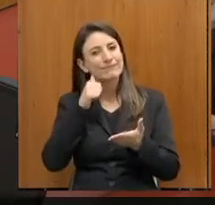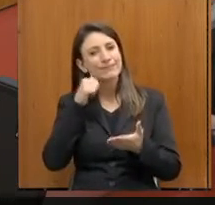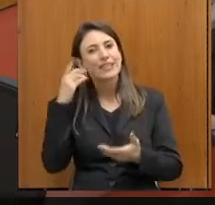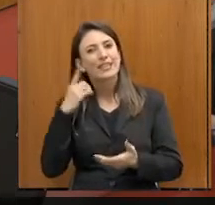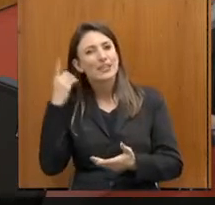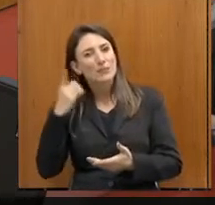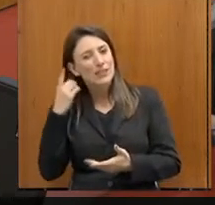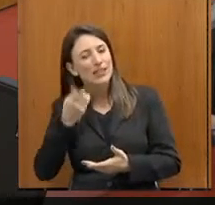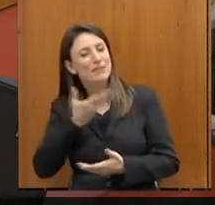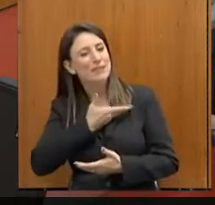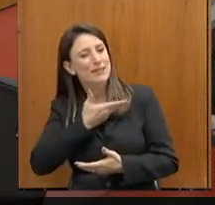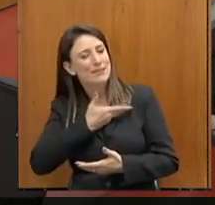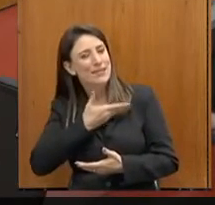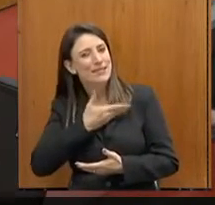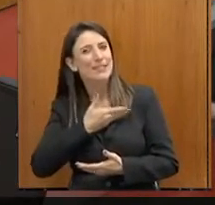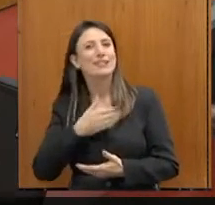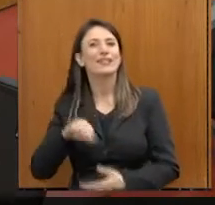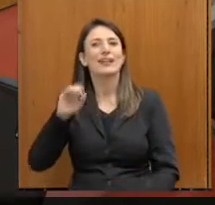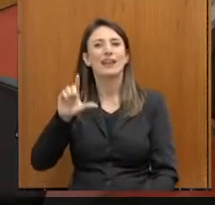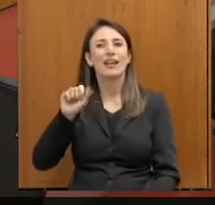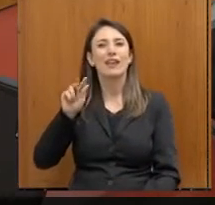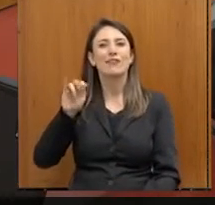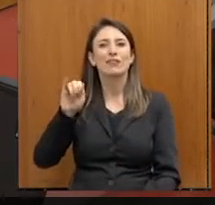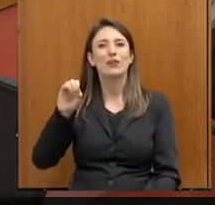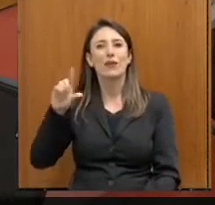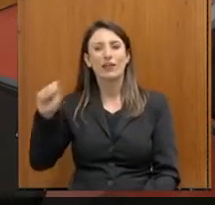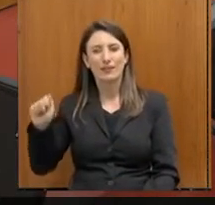deputada amiga celise laviola